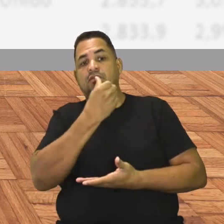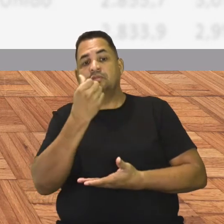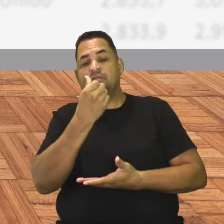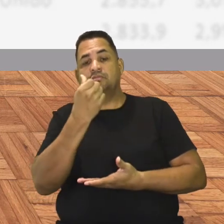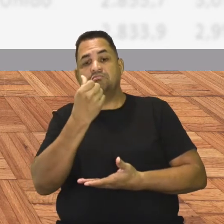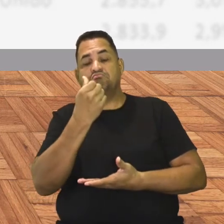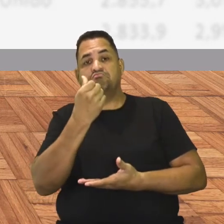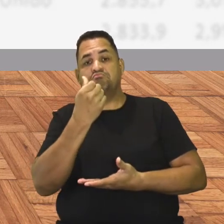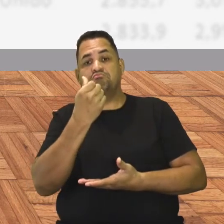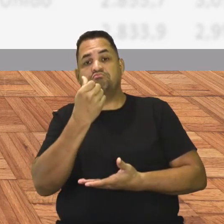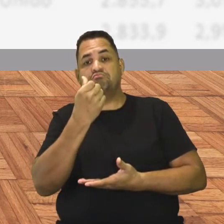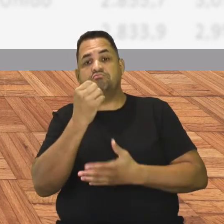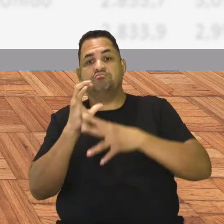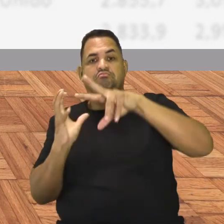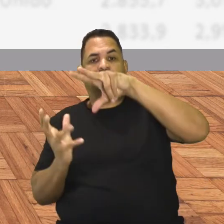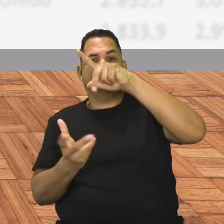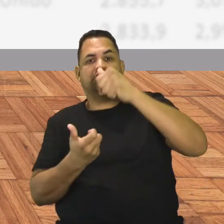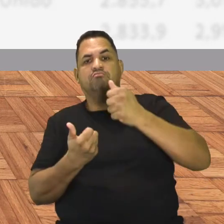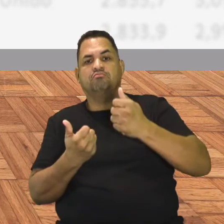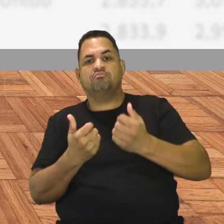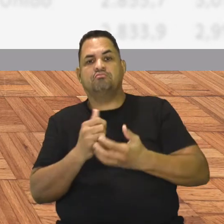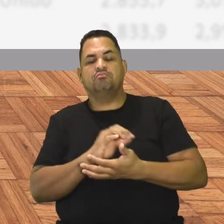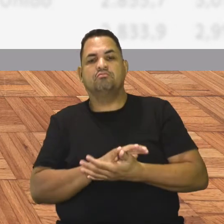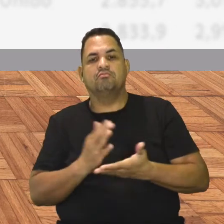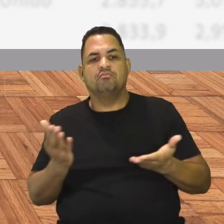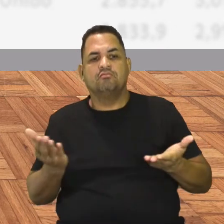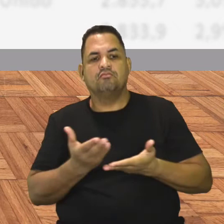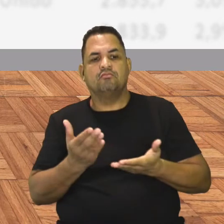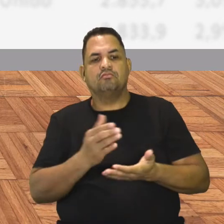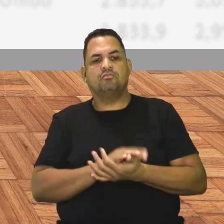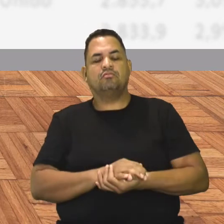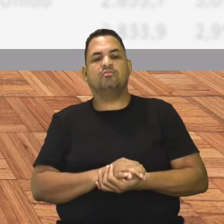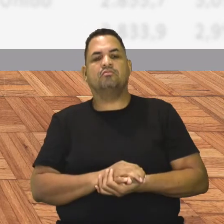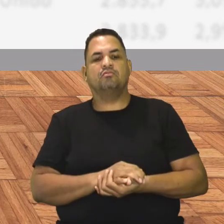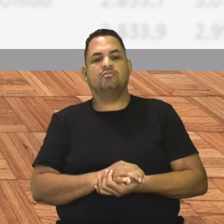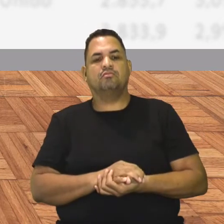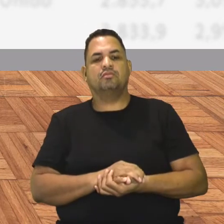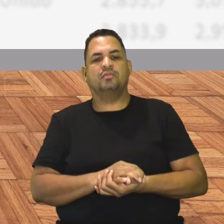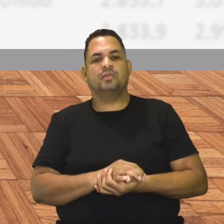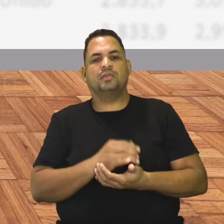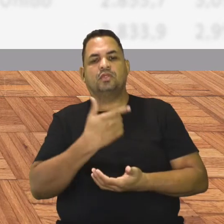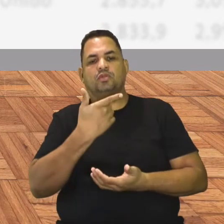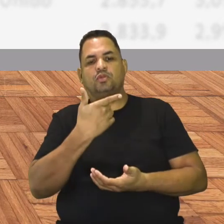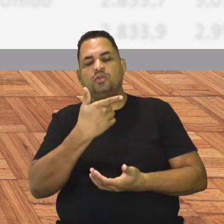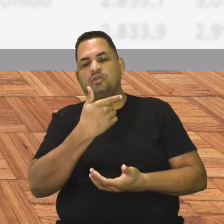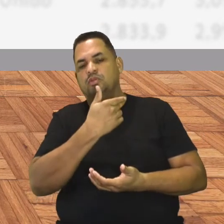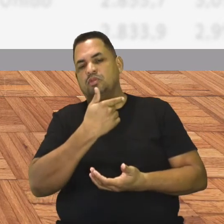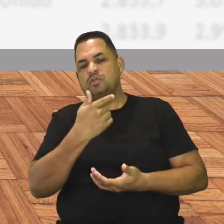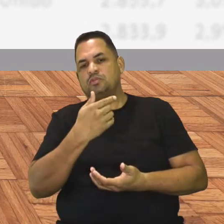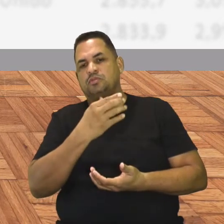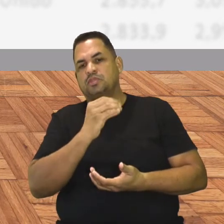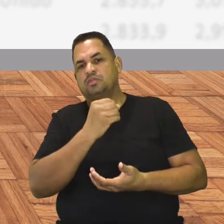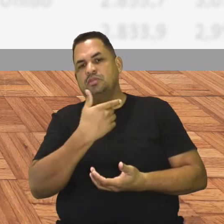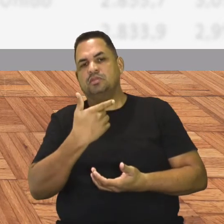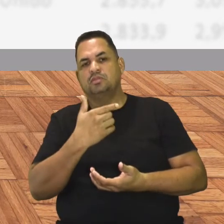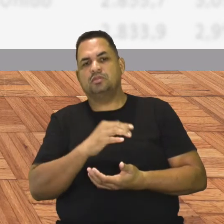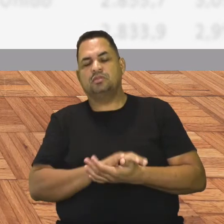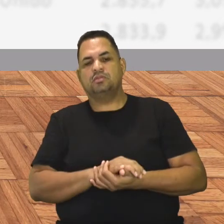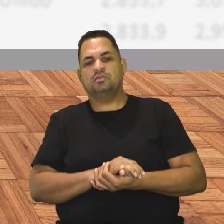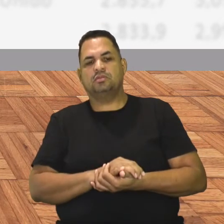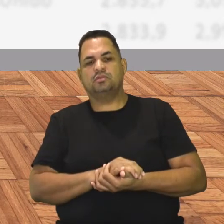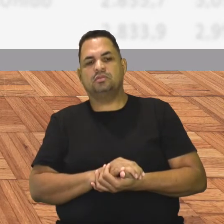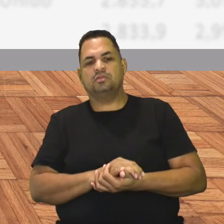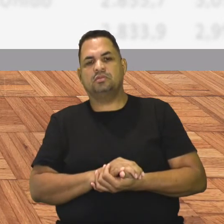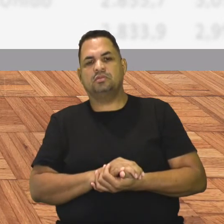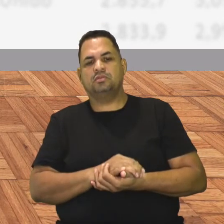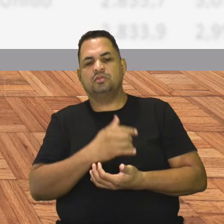potência do mundo, agora estava no ano de 2000 em 10º lugar. Só que quando a gente vai